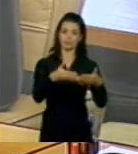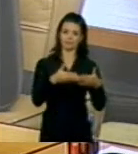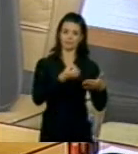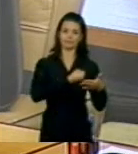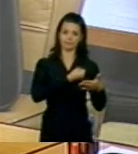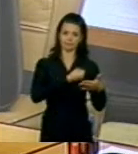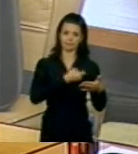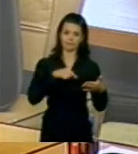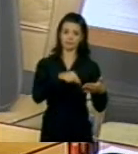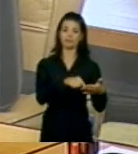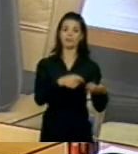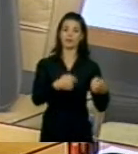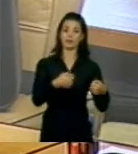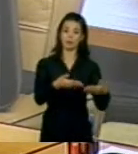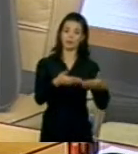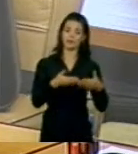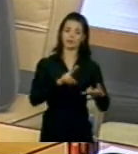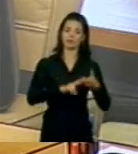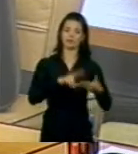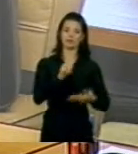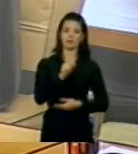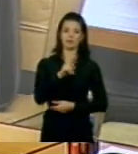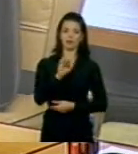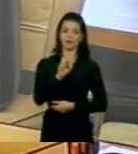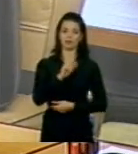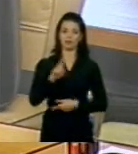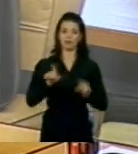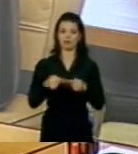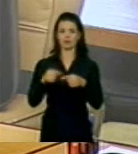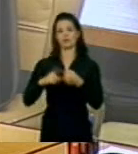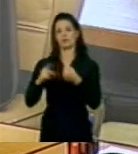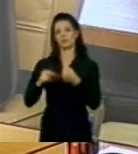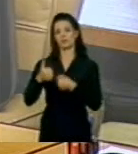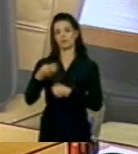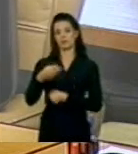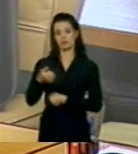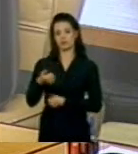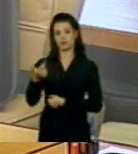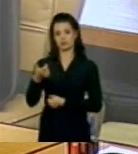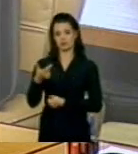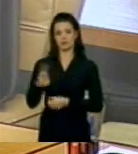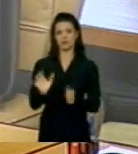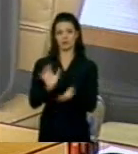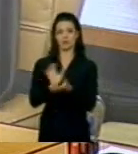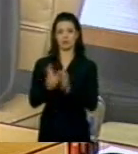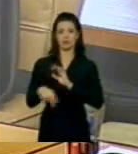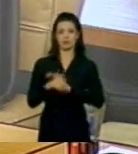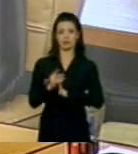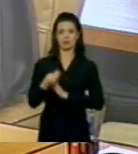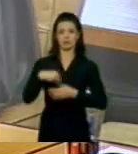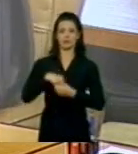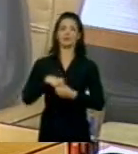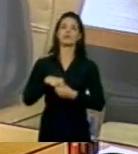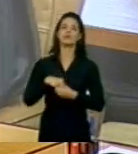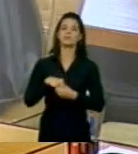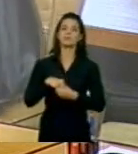ampla aplicação da prisão cautelar com fundamento no artigo 312 para os membros do Poder Legislativo,